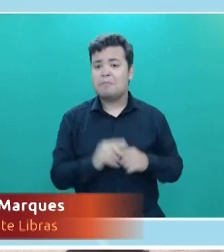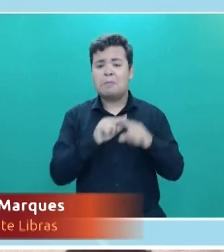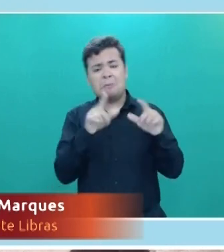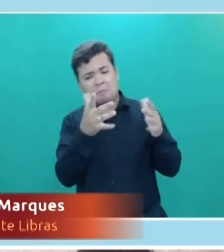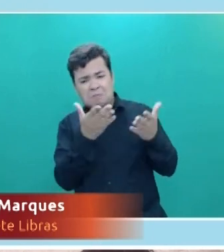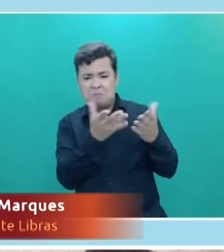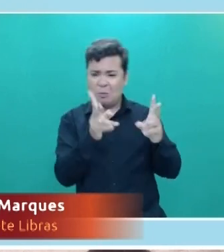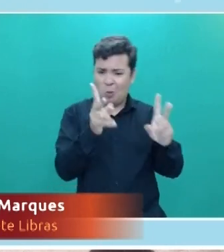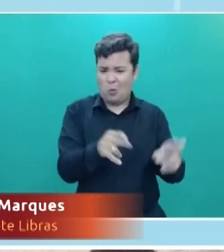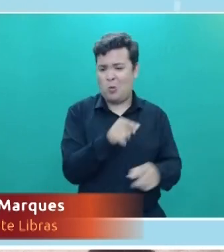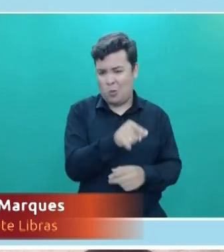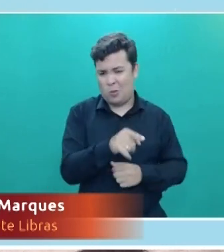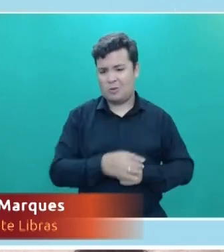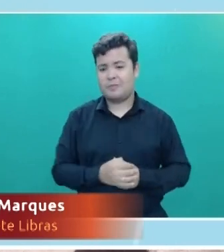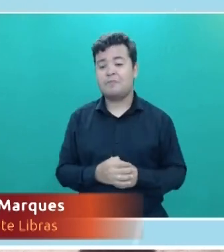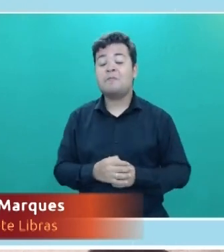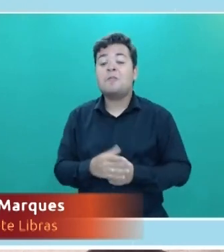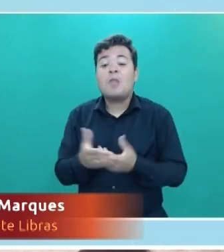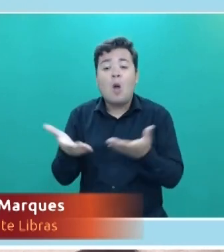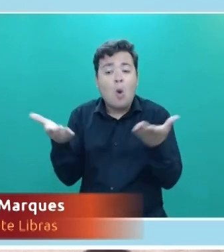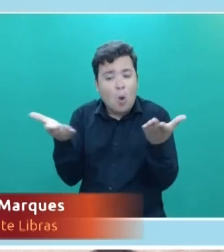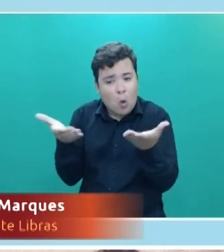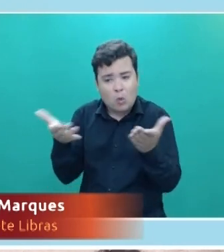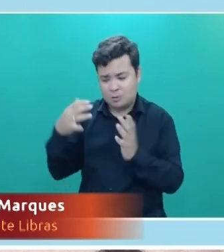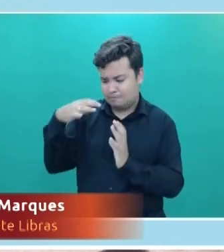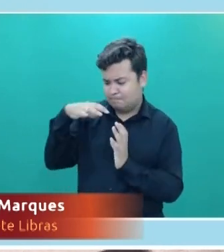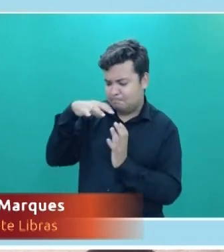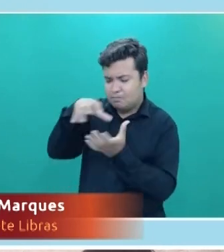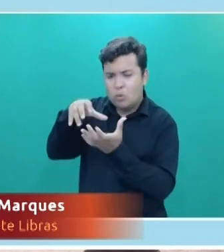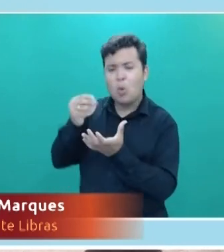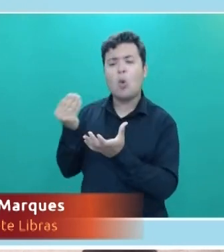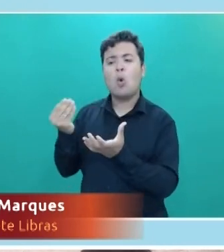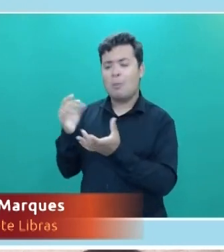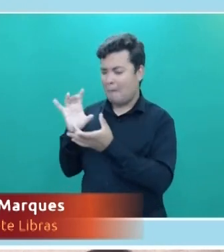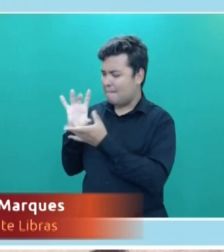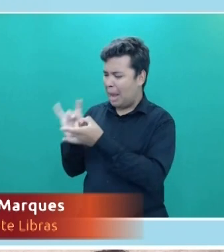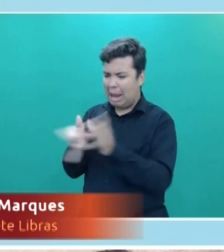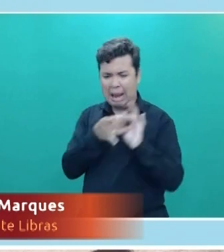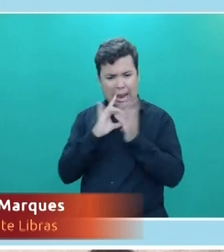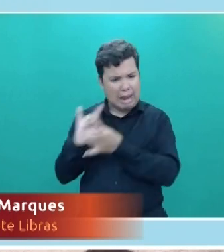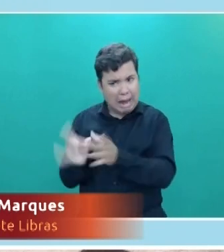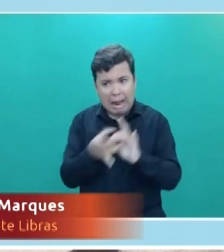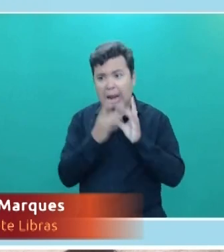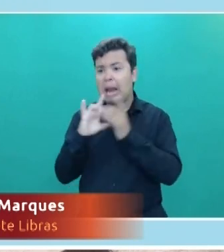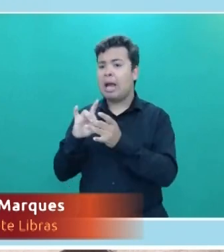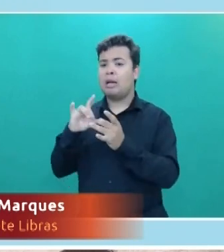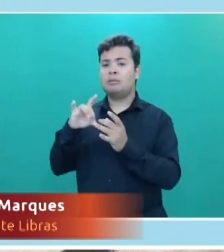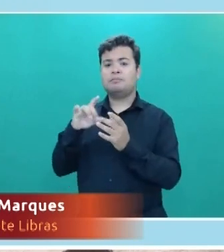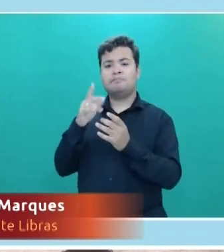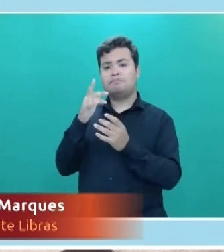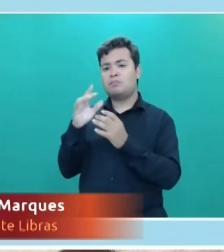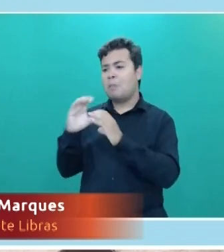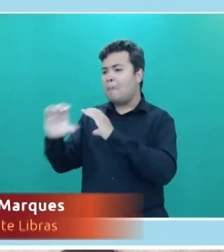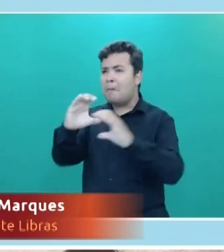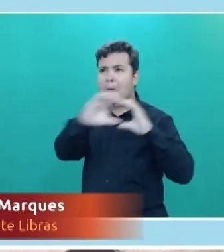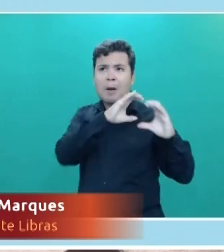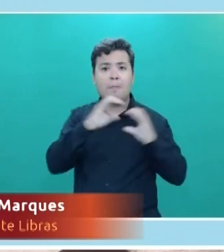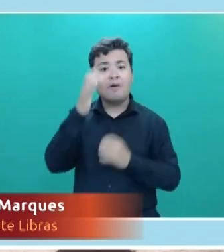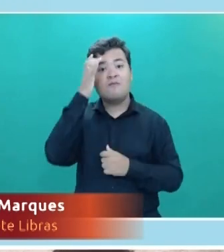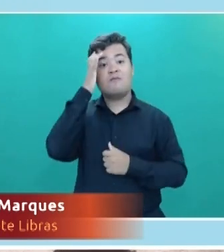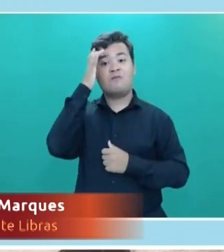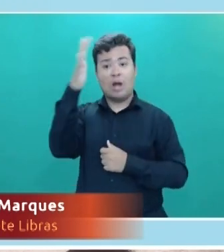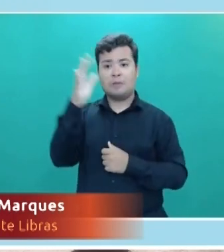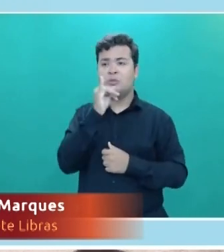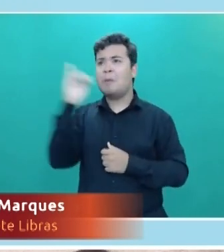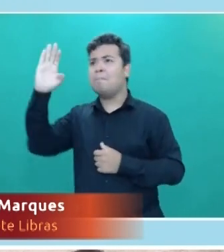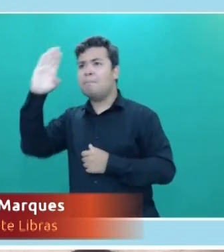hoje a gente tem um mundo muito mais conectado do que era antes, muito mais globalizado. Né? Então, há uma conexão muito rápida entre Brasil e